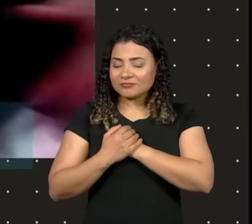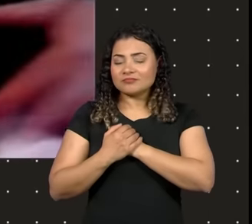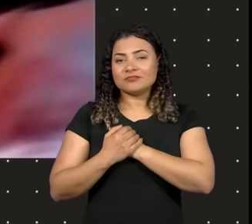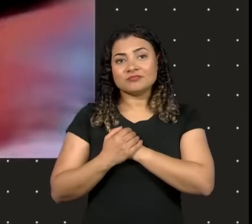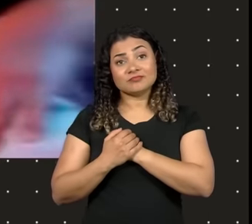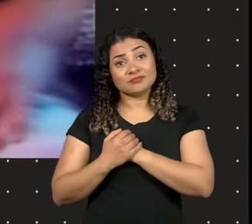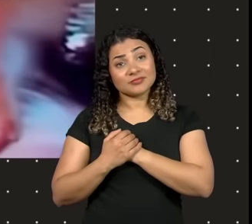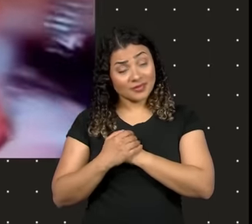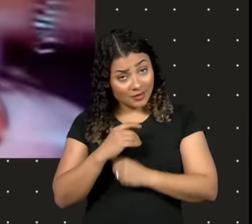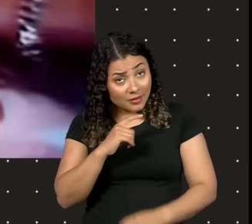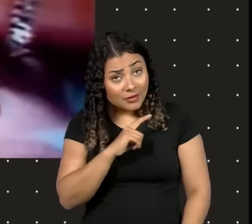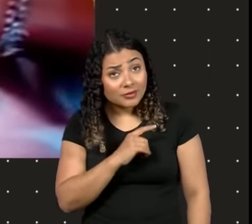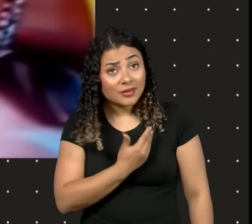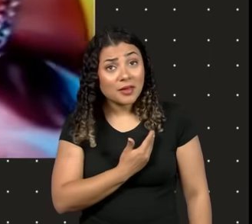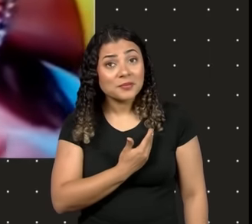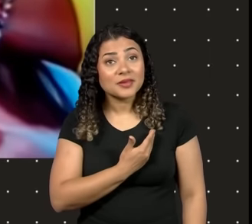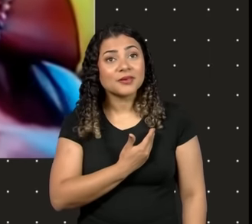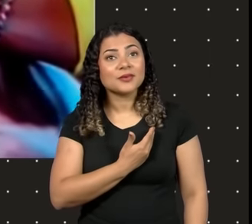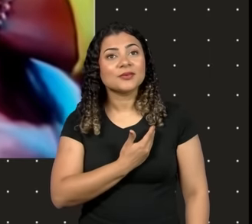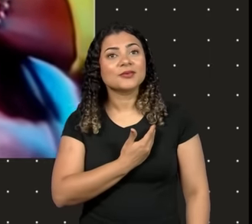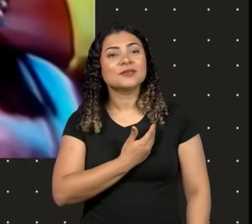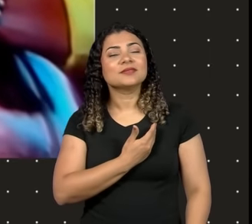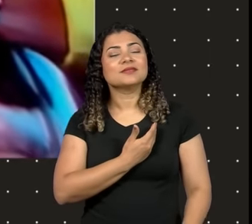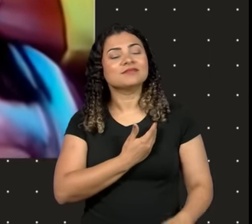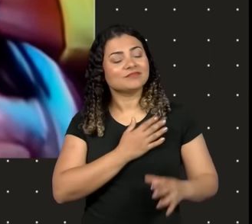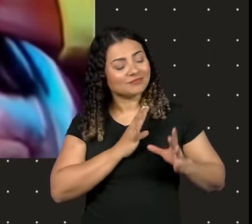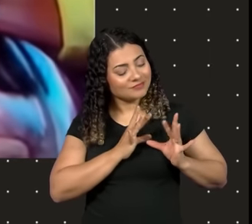Quem tem amigos precisa mais do quê?